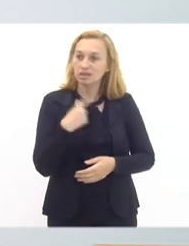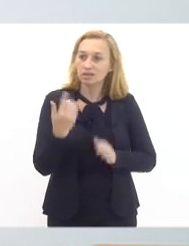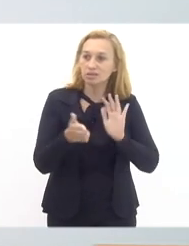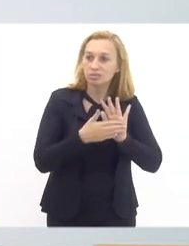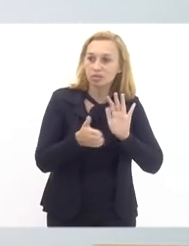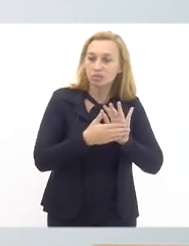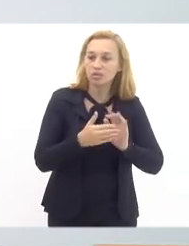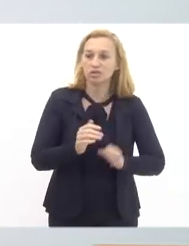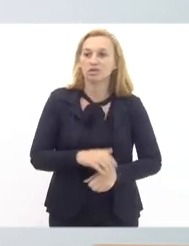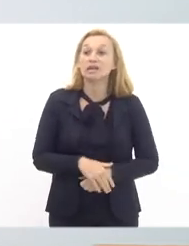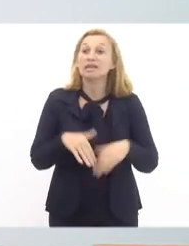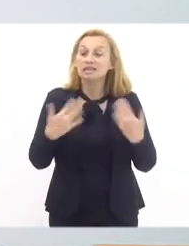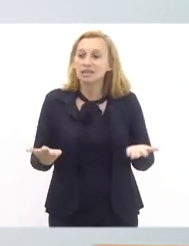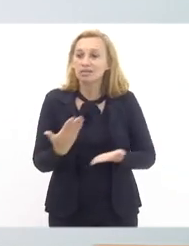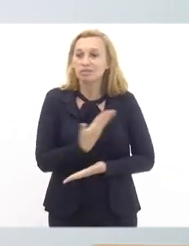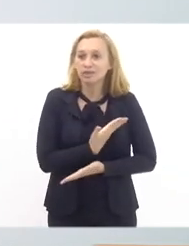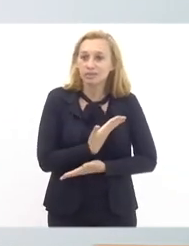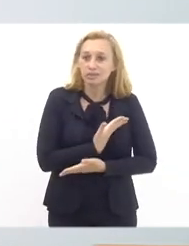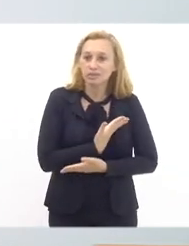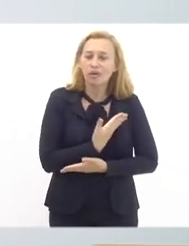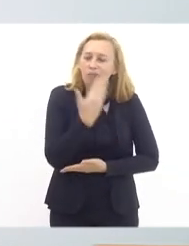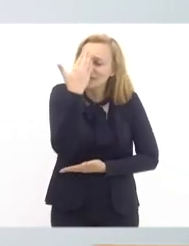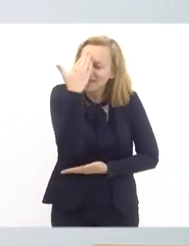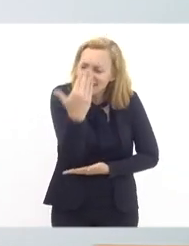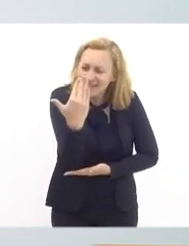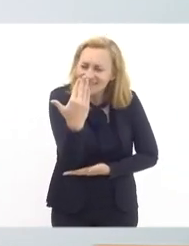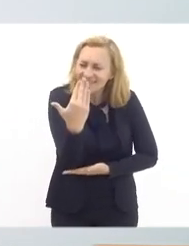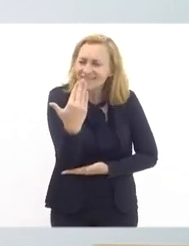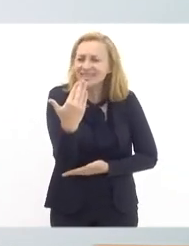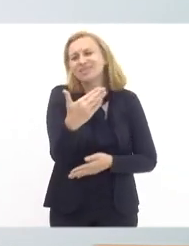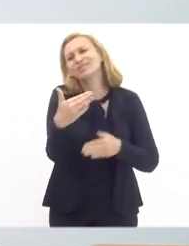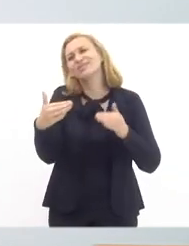proposta. Então, meus amigos, muito obrigado a